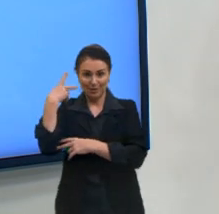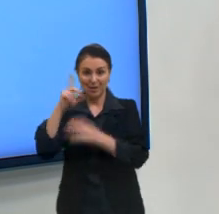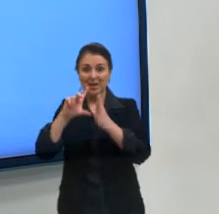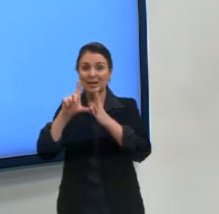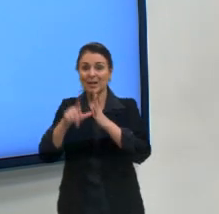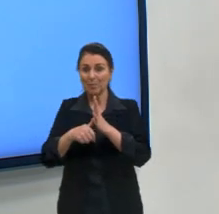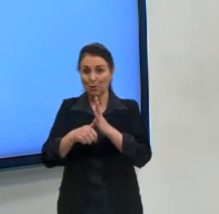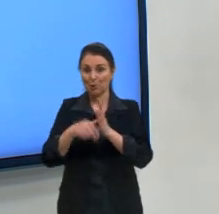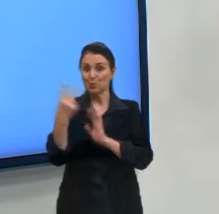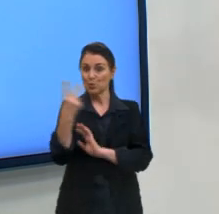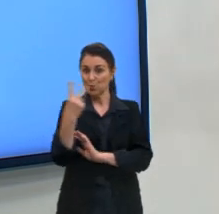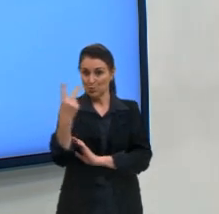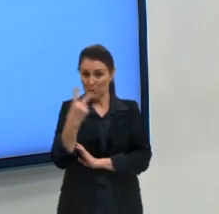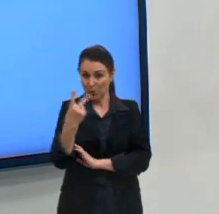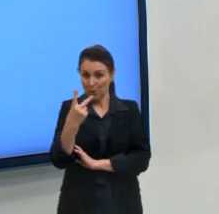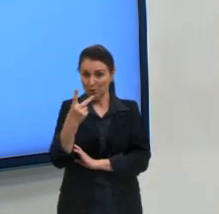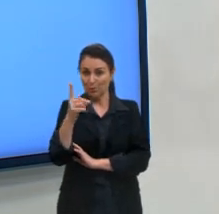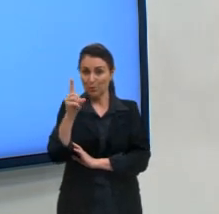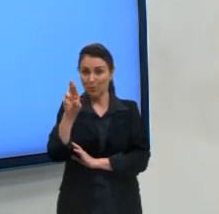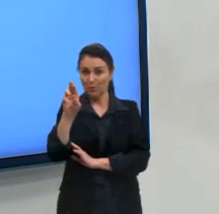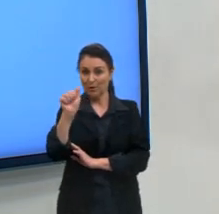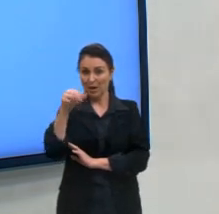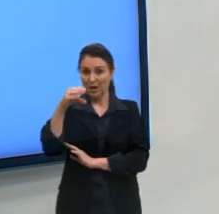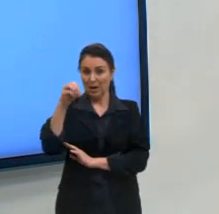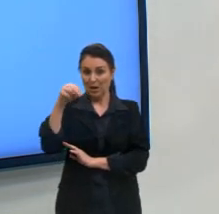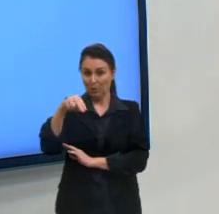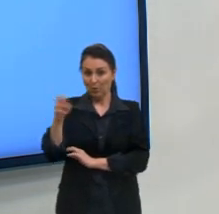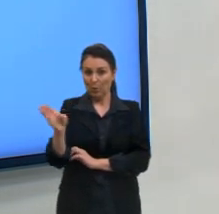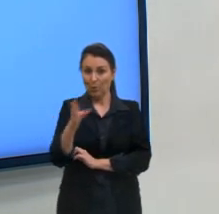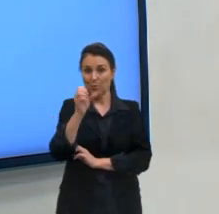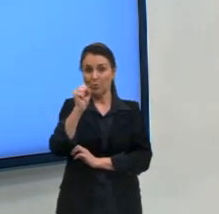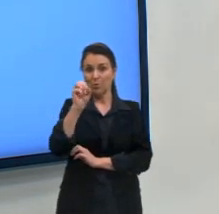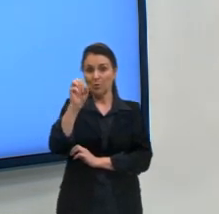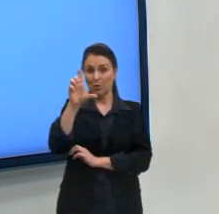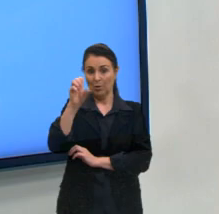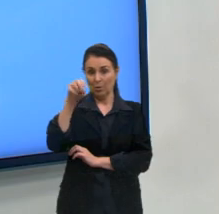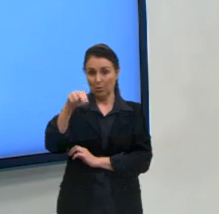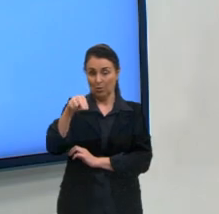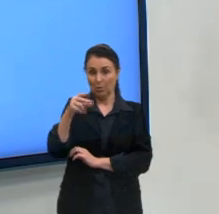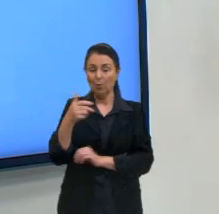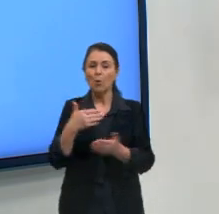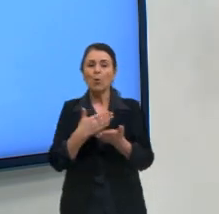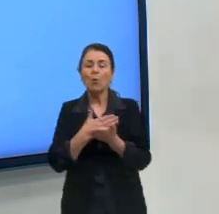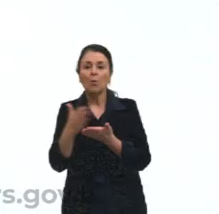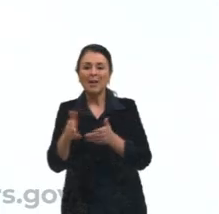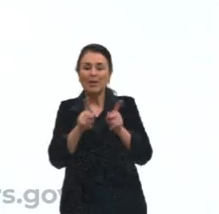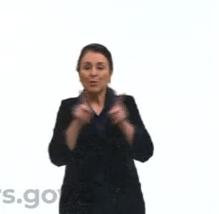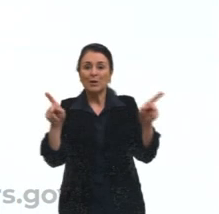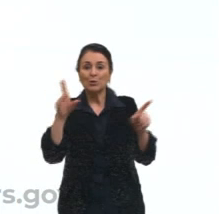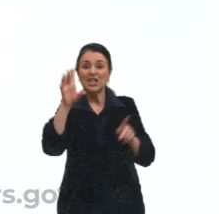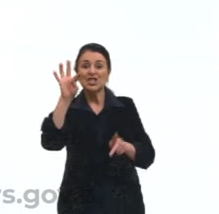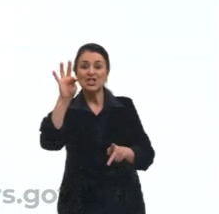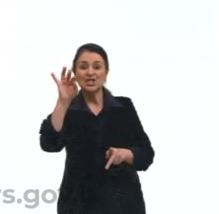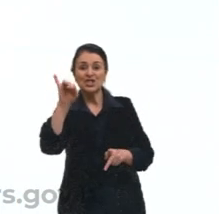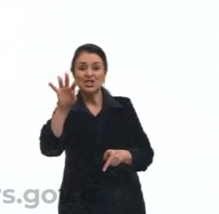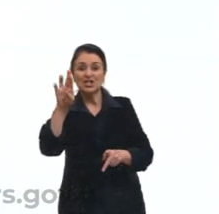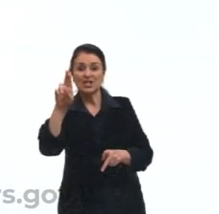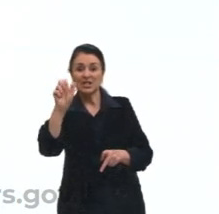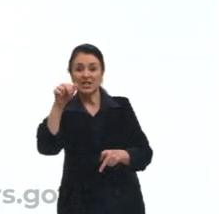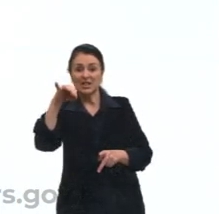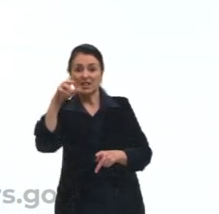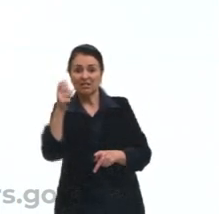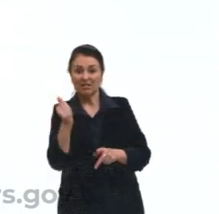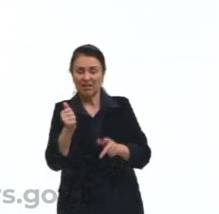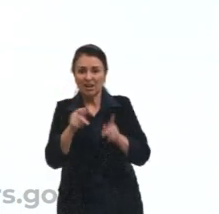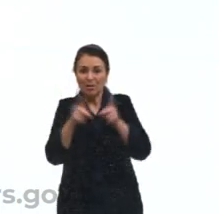de dragão e solo vai vir um breve período de tirania de monarcas que abusaram do poder usar um